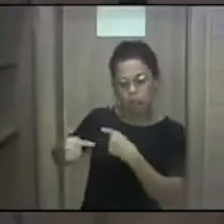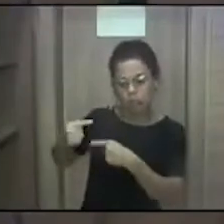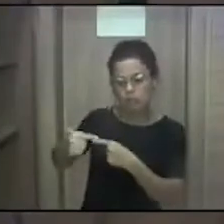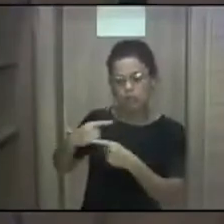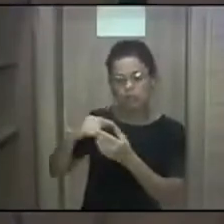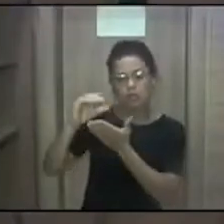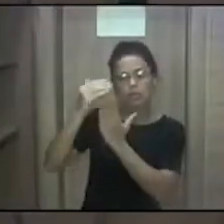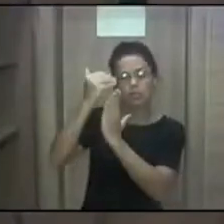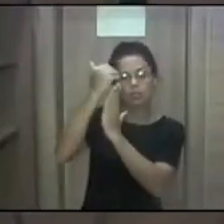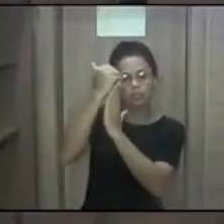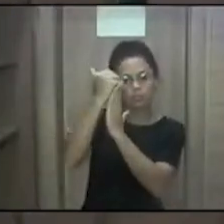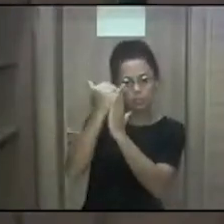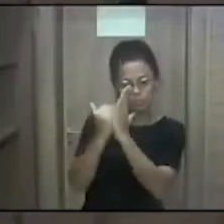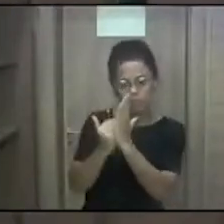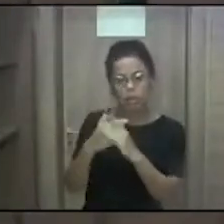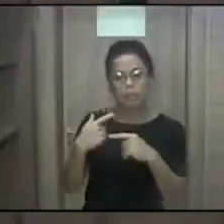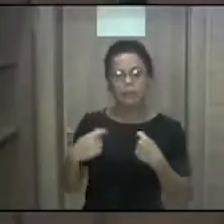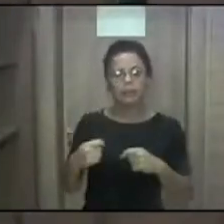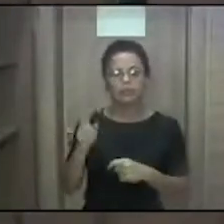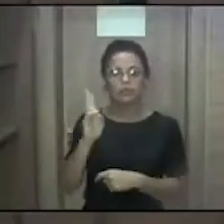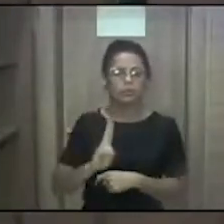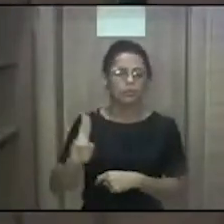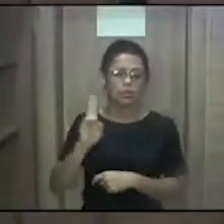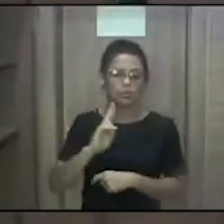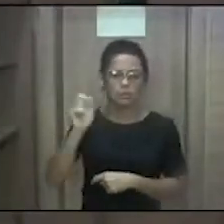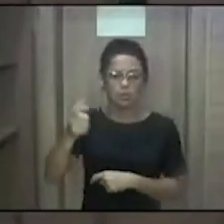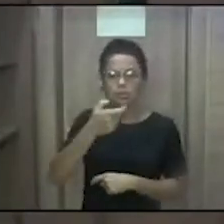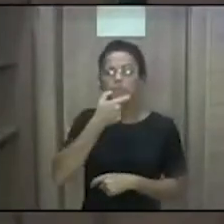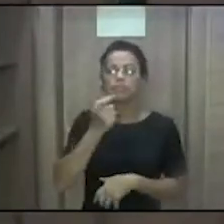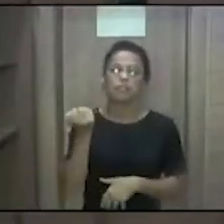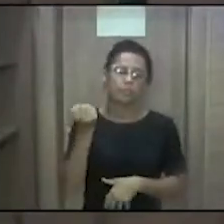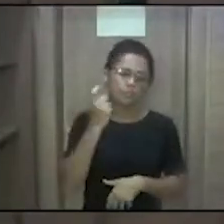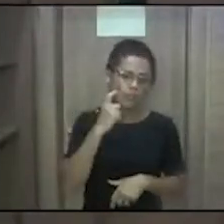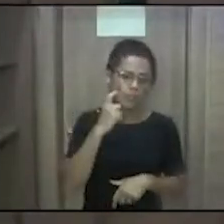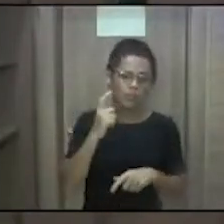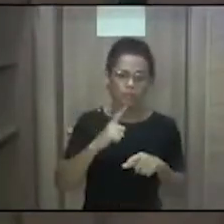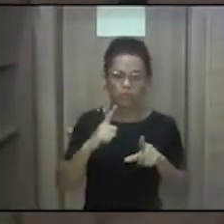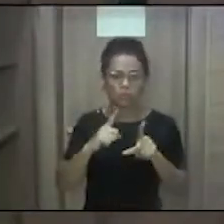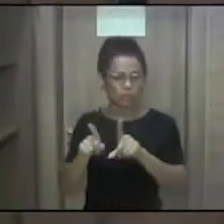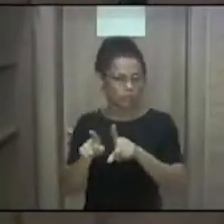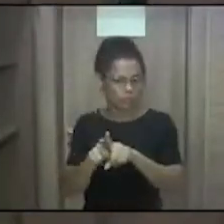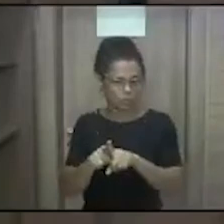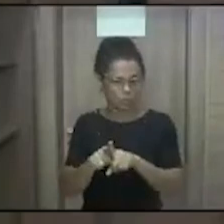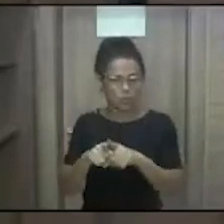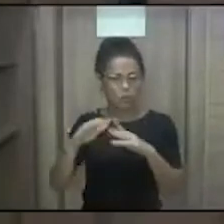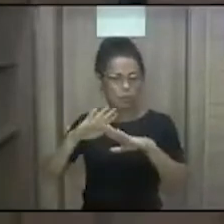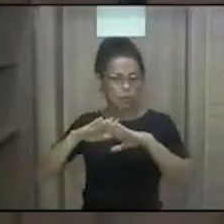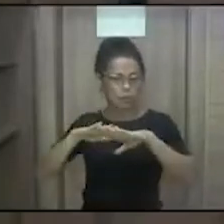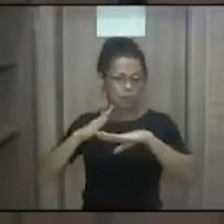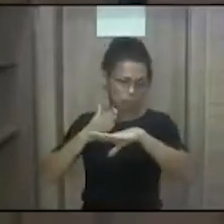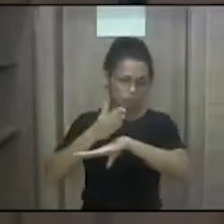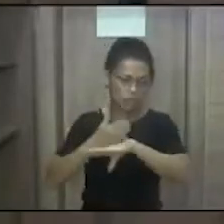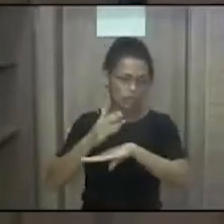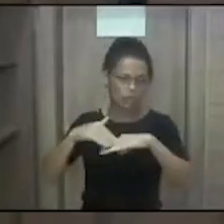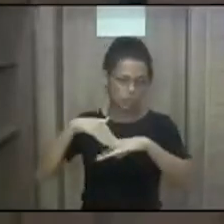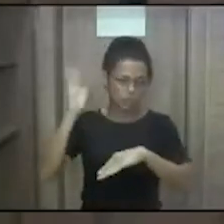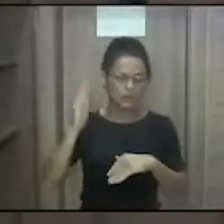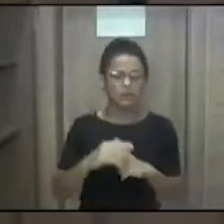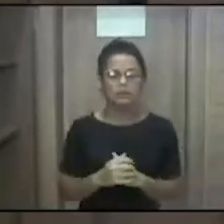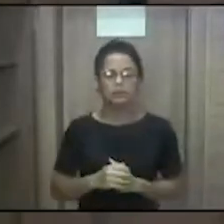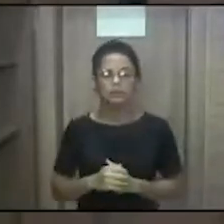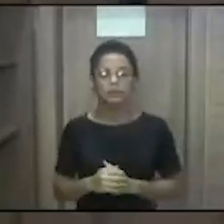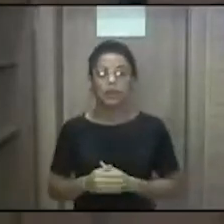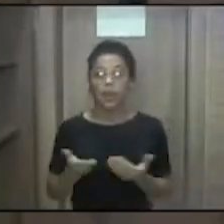a necessidade de prótese e ampliado o uso nesses grupos que tiveram maior acesso, né? Então, o que eu vou trazer